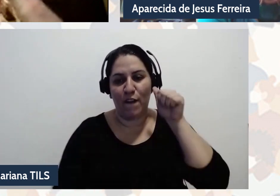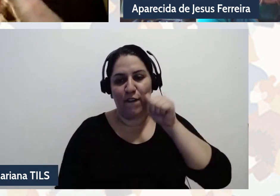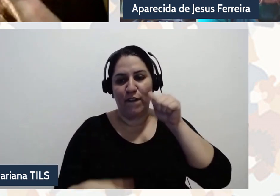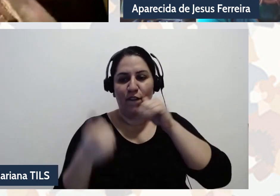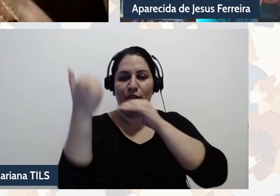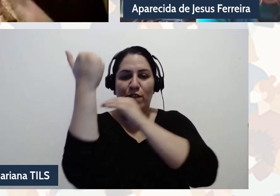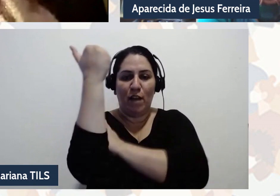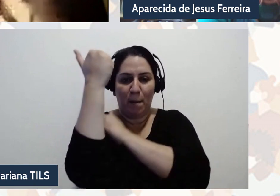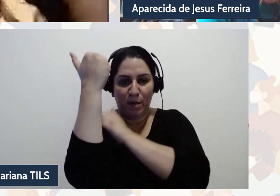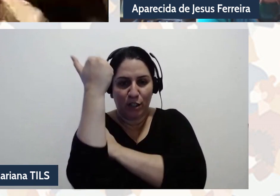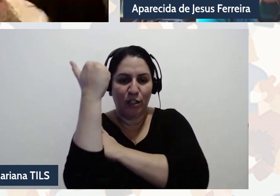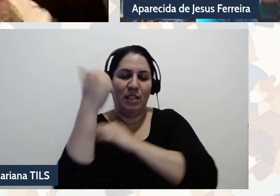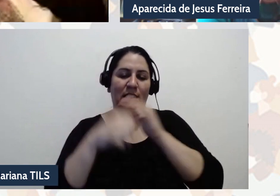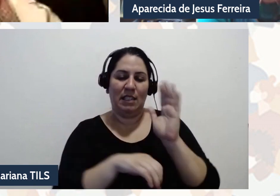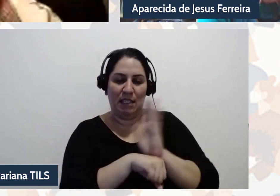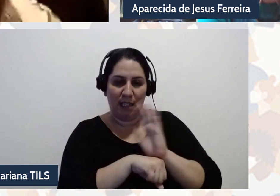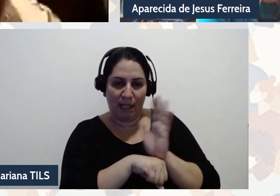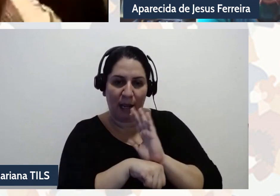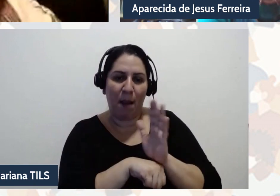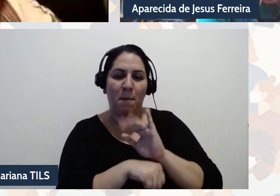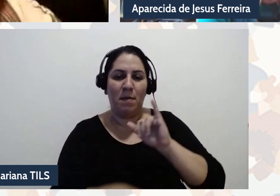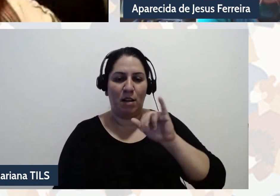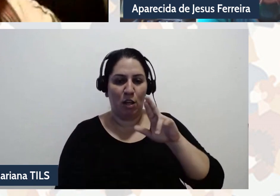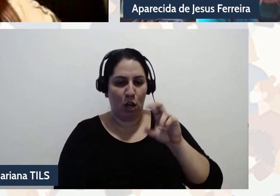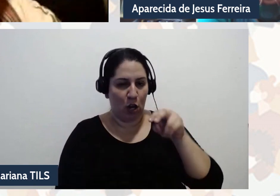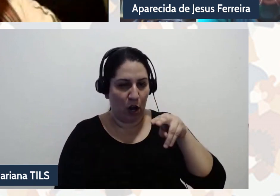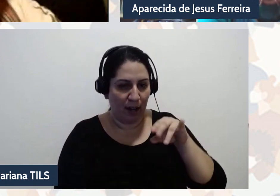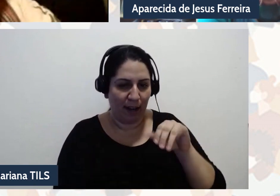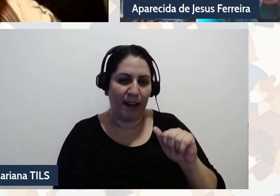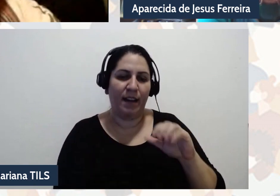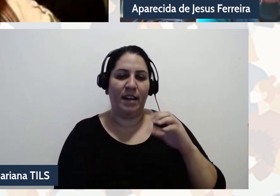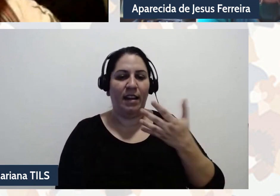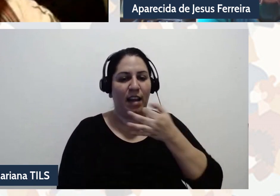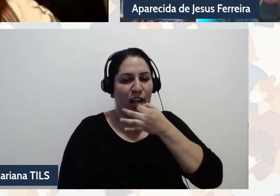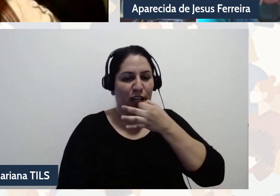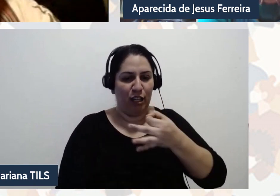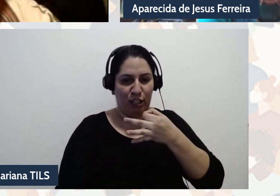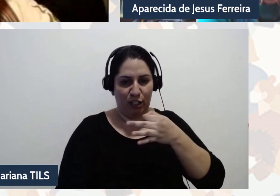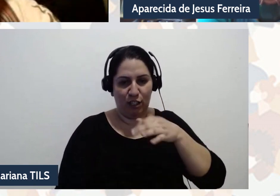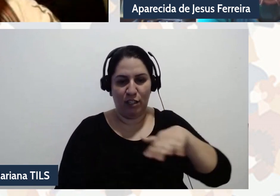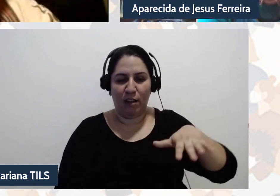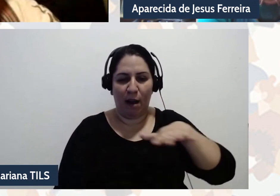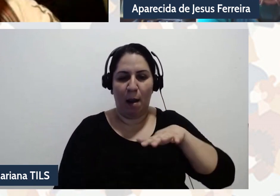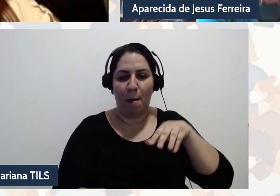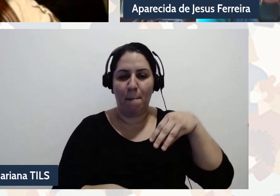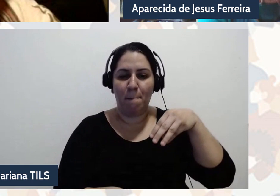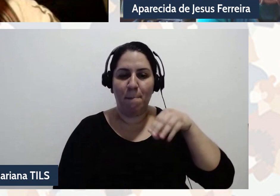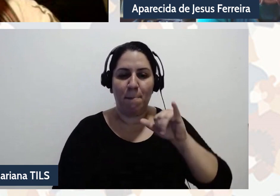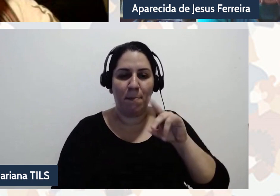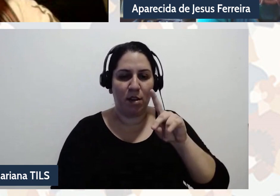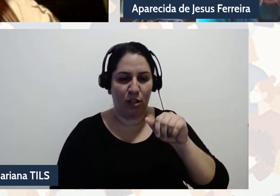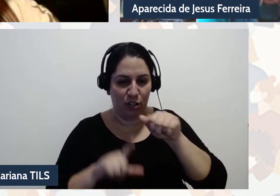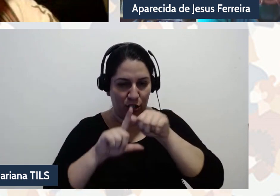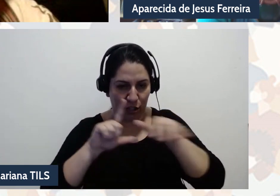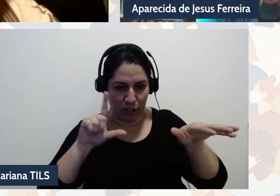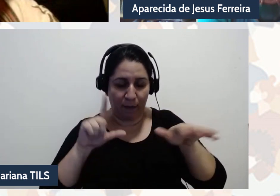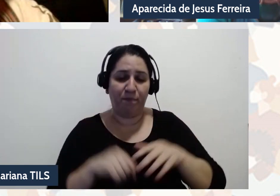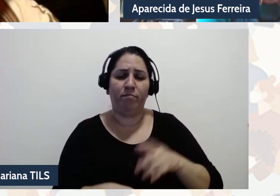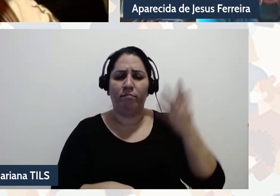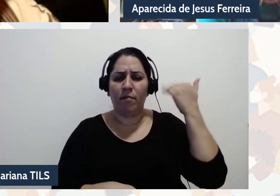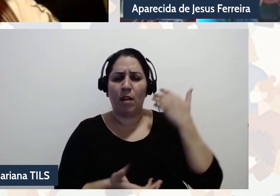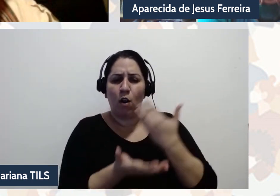cinema, literatura, ironia, crítica da mídia. A partir de 2010, passou a palestrar